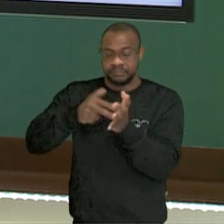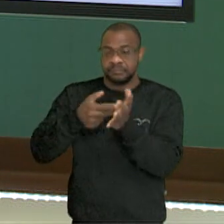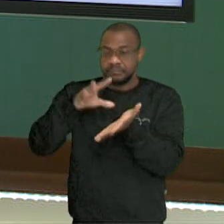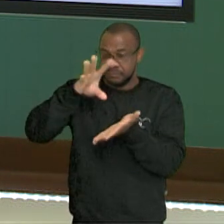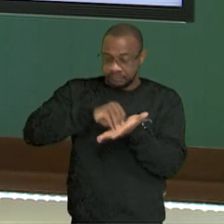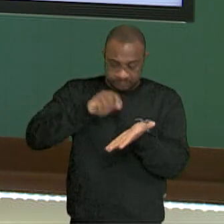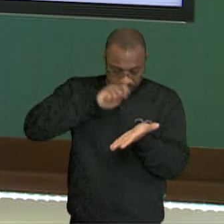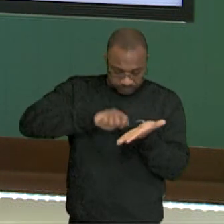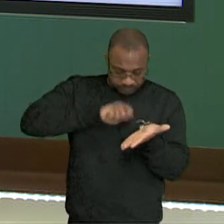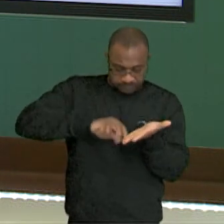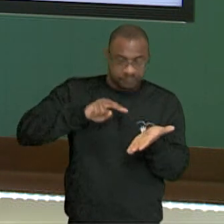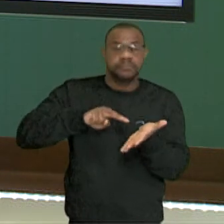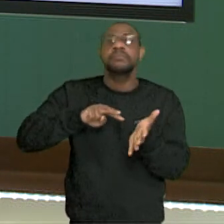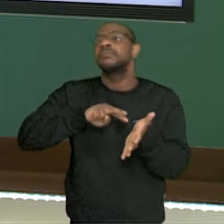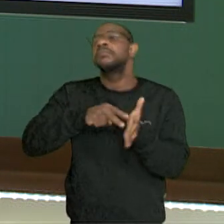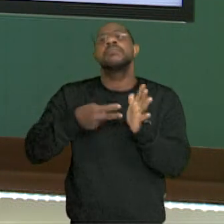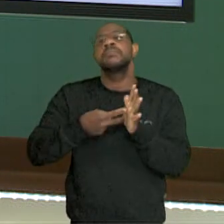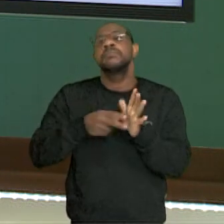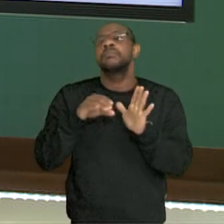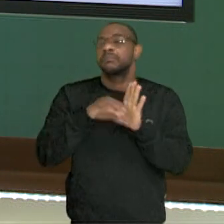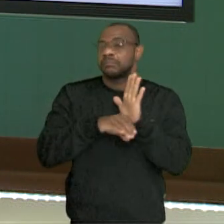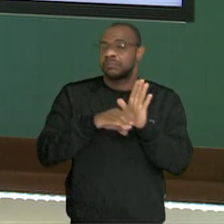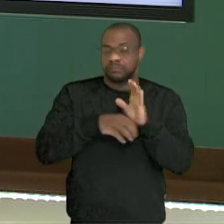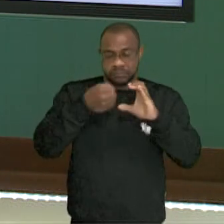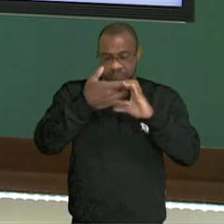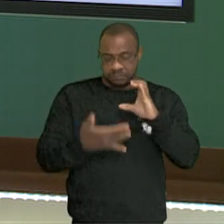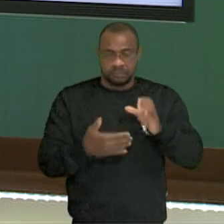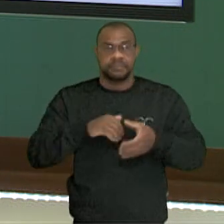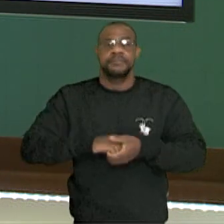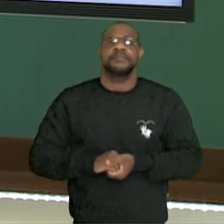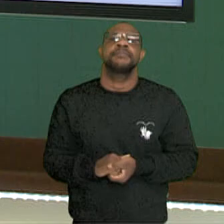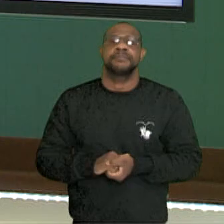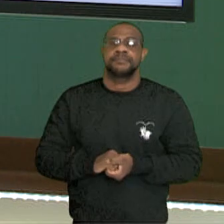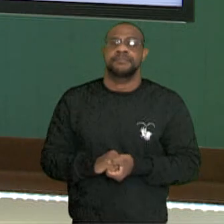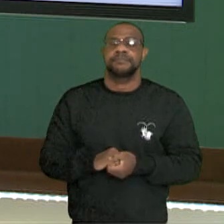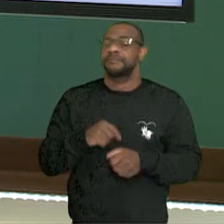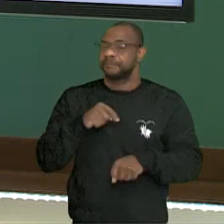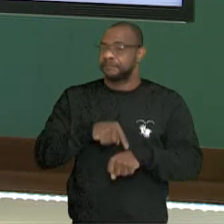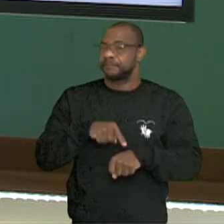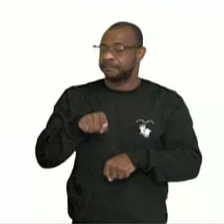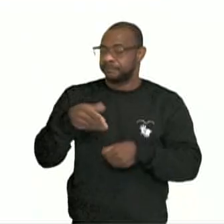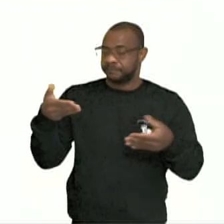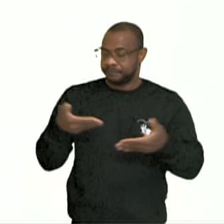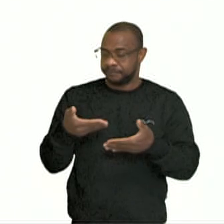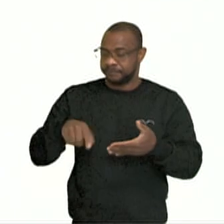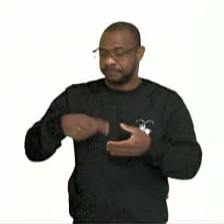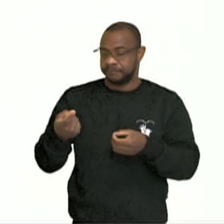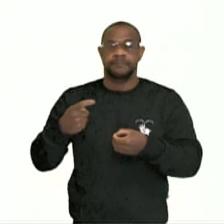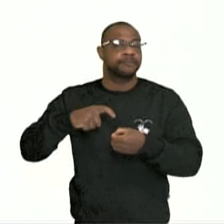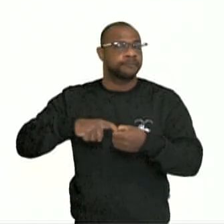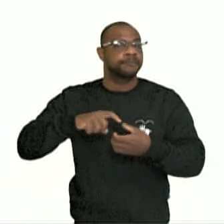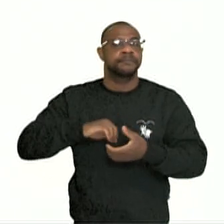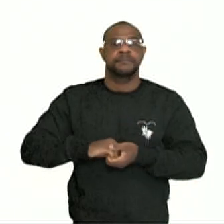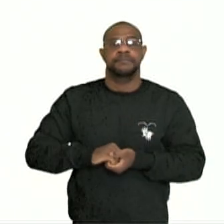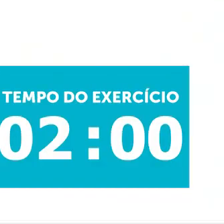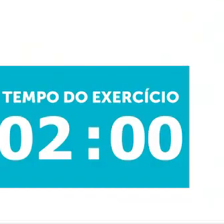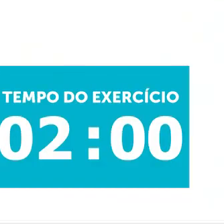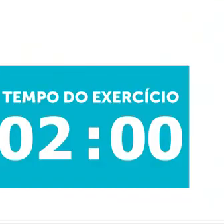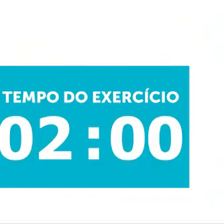colocar o que significa como resposta à atividade. Eu vou dar um tempinho para vocês e eu já retorno.